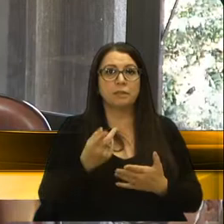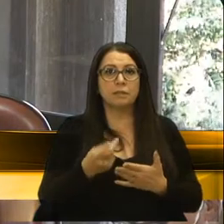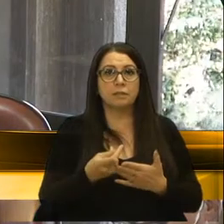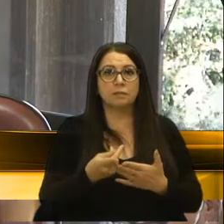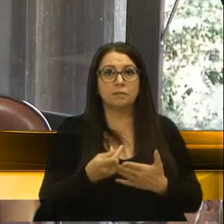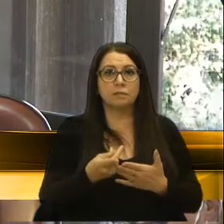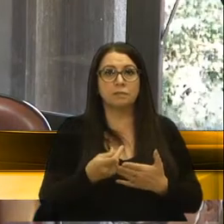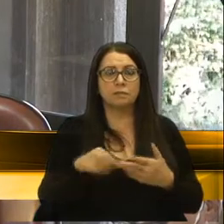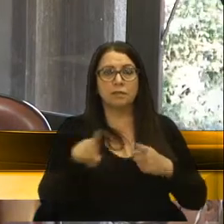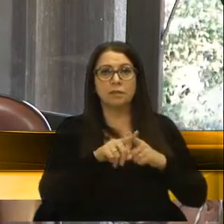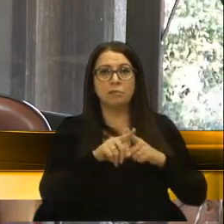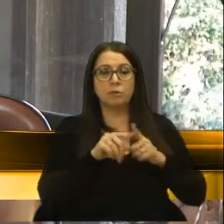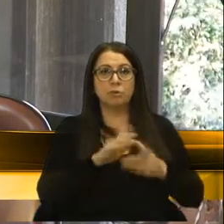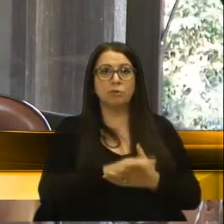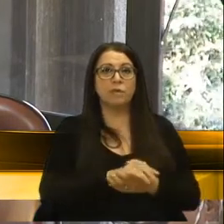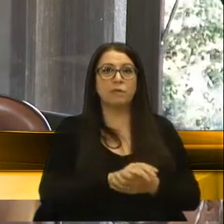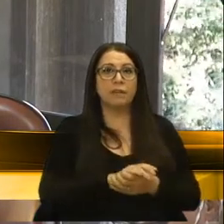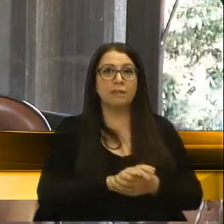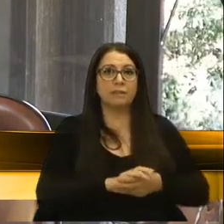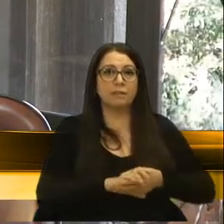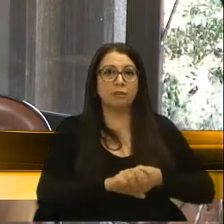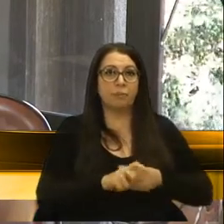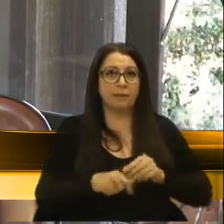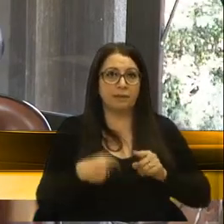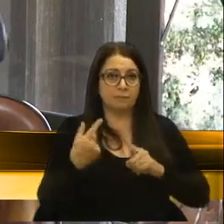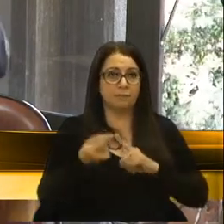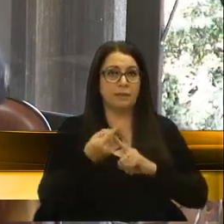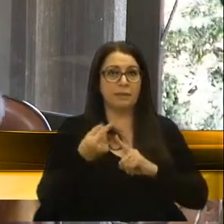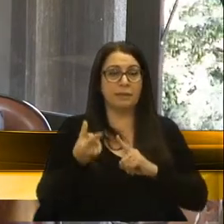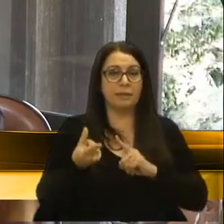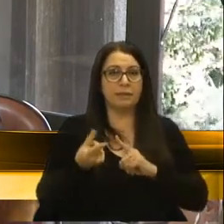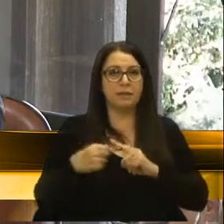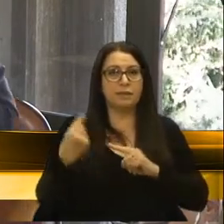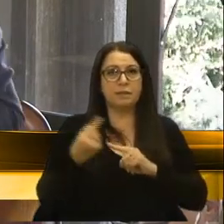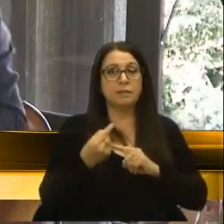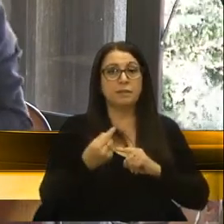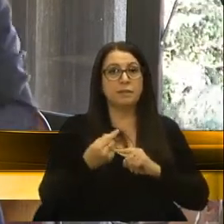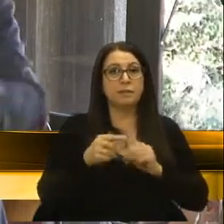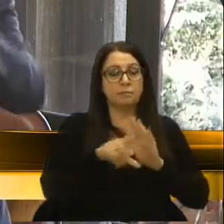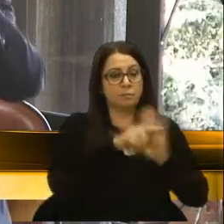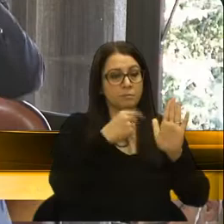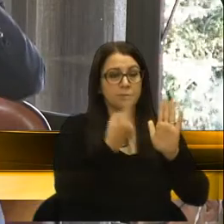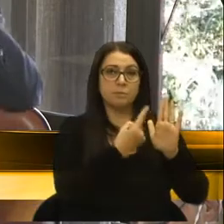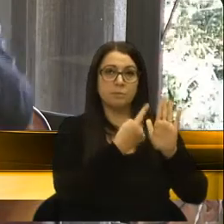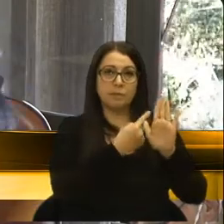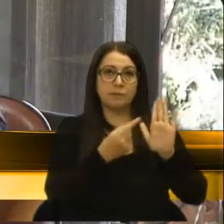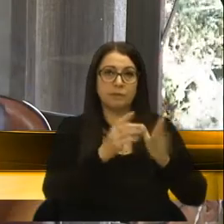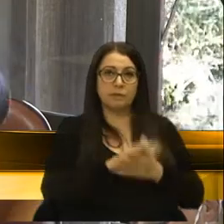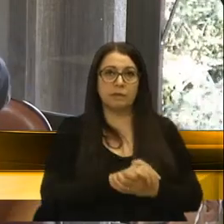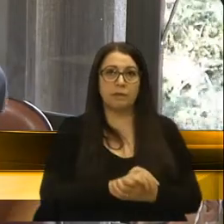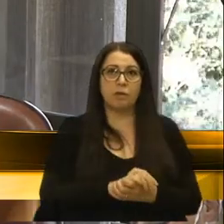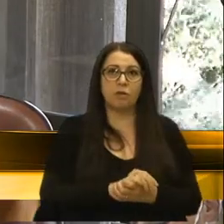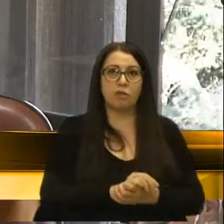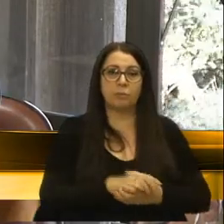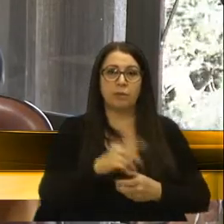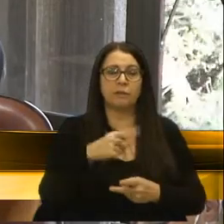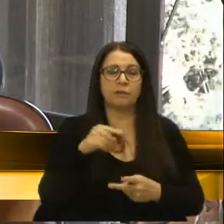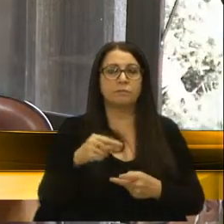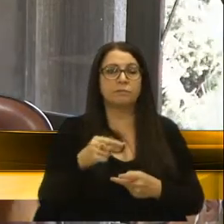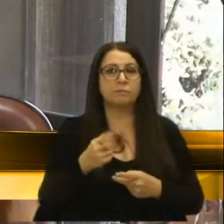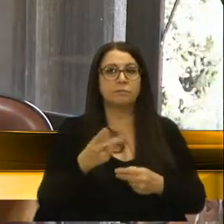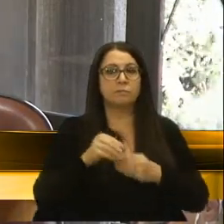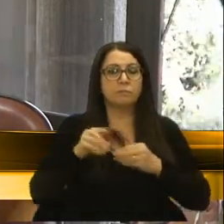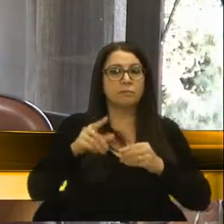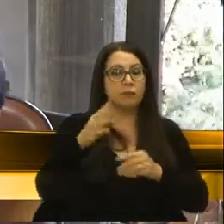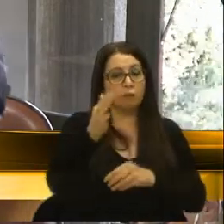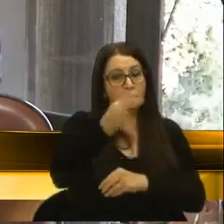8.080, de 90, que é a Lei do SUS, diz no seu artigo 24, parágrafo único, A participação complementar será